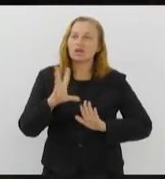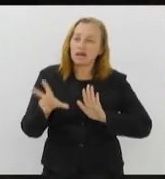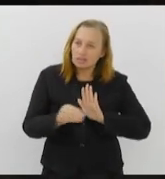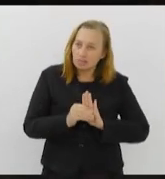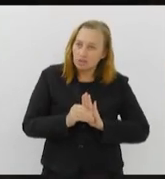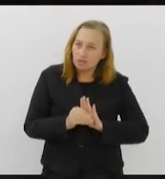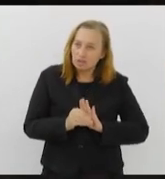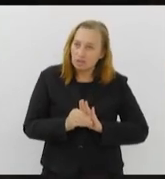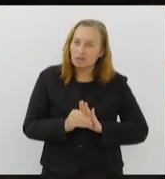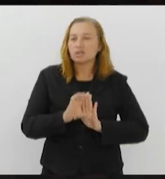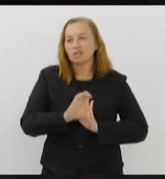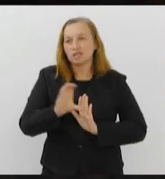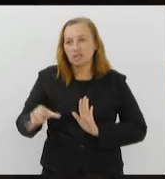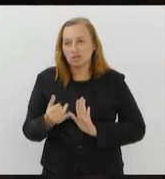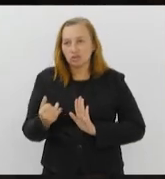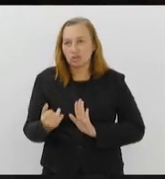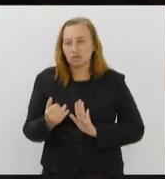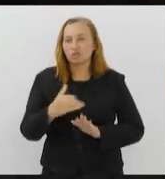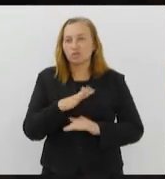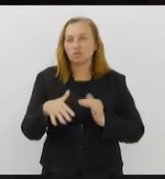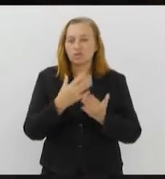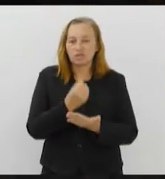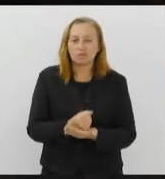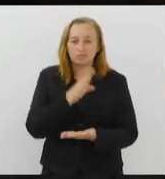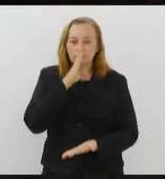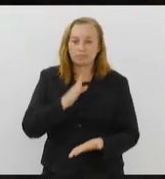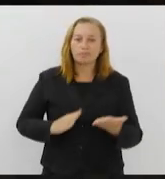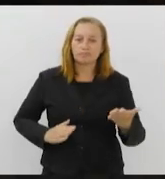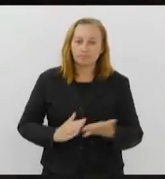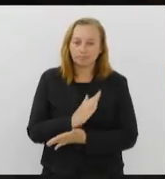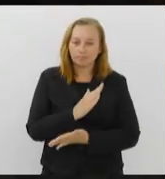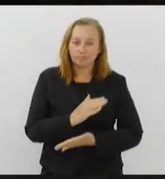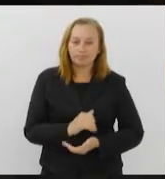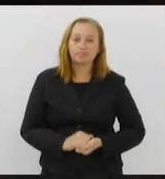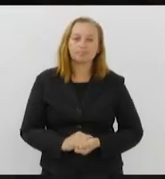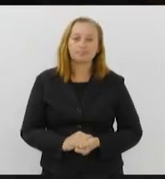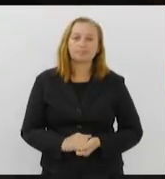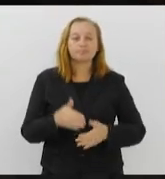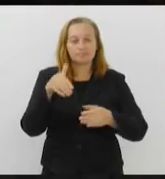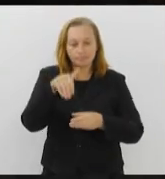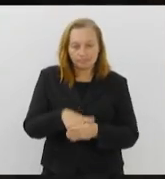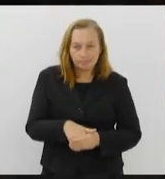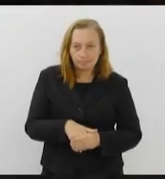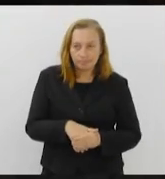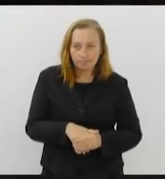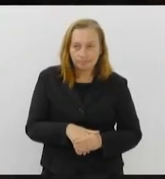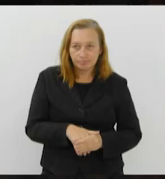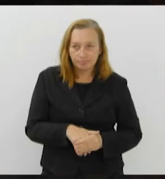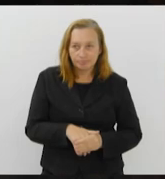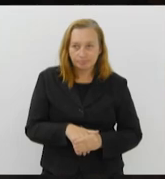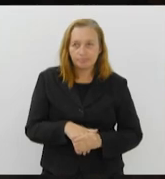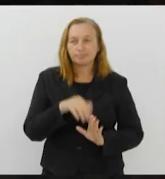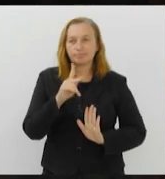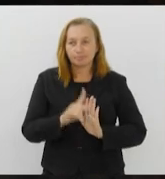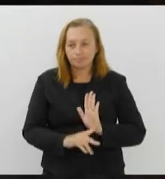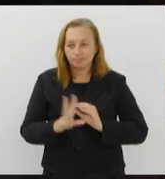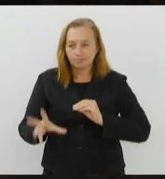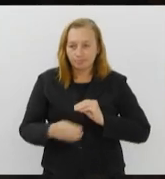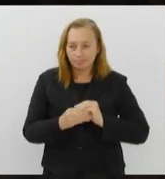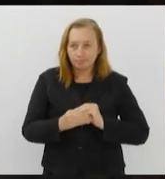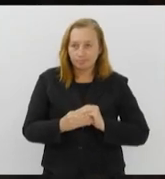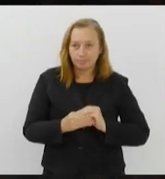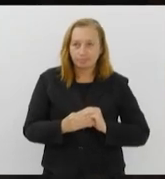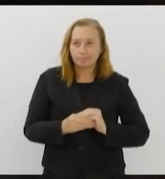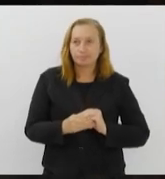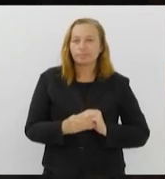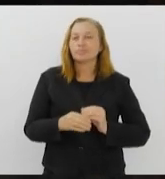emendas da CCJ. Senhores que aprovam, mandam como estão, aprovado. Em votação, o projeto assim